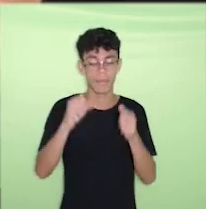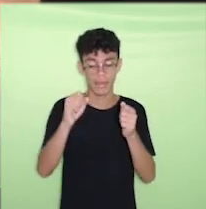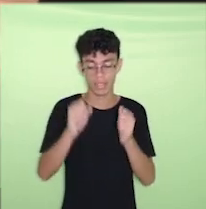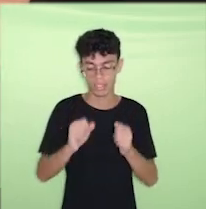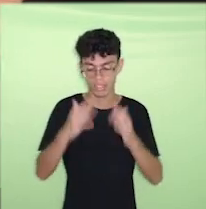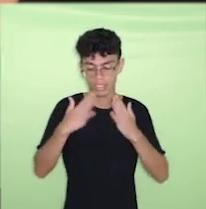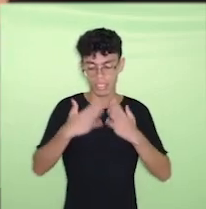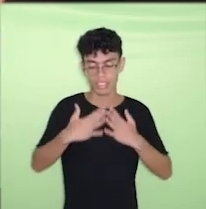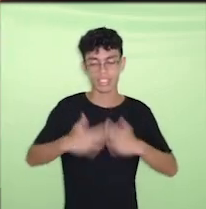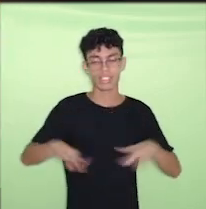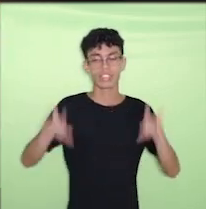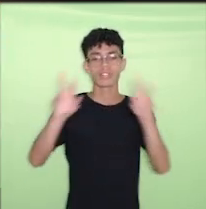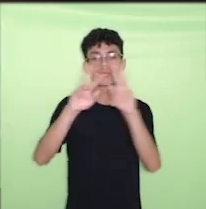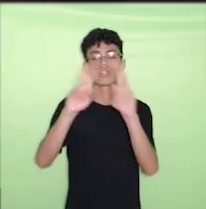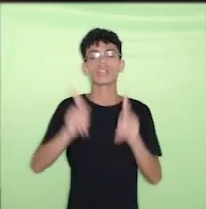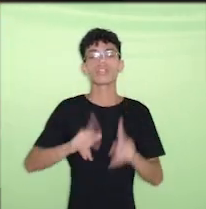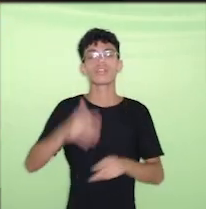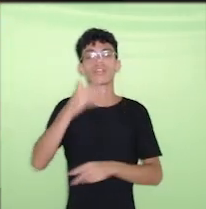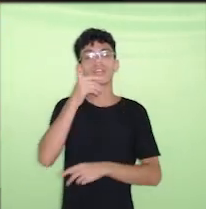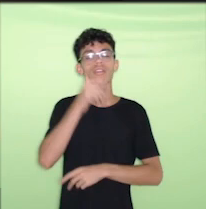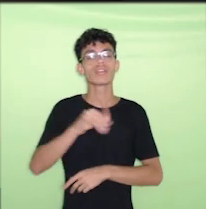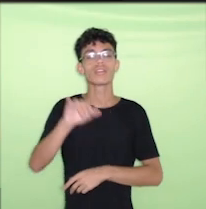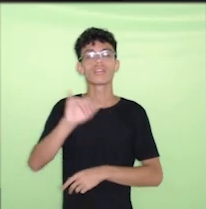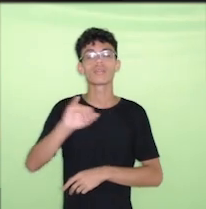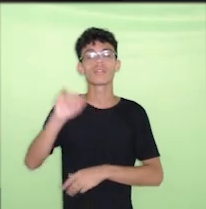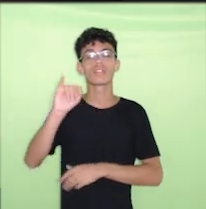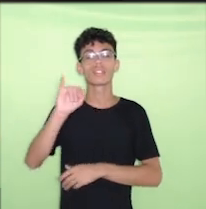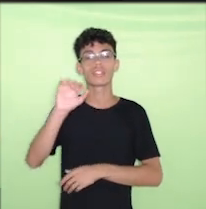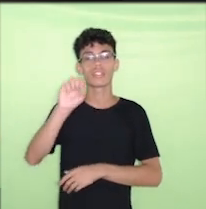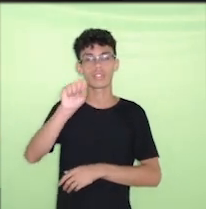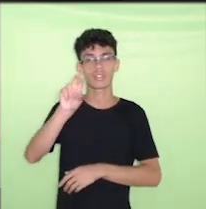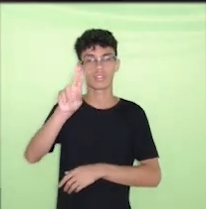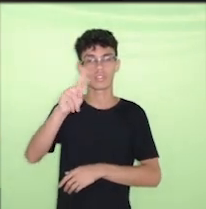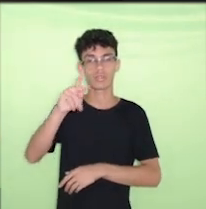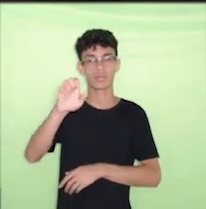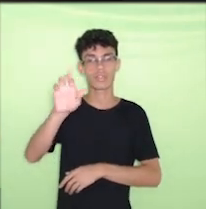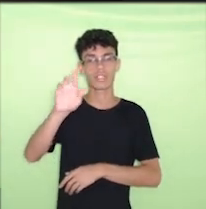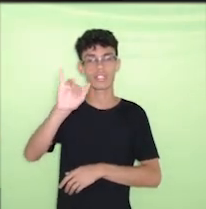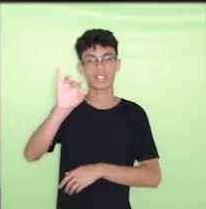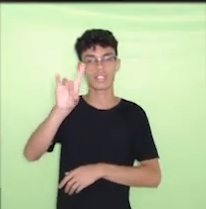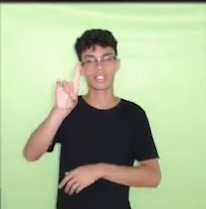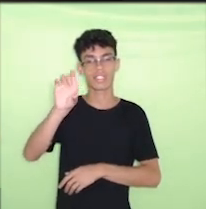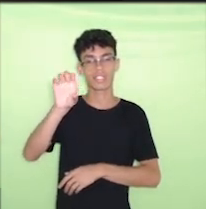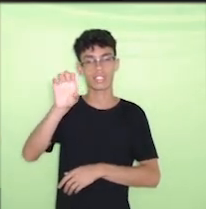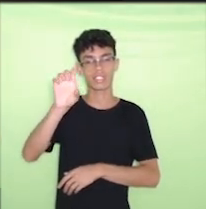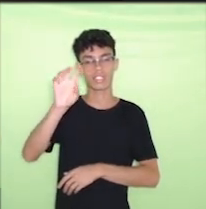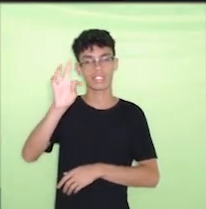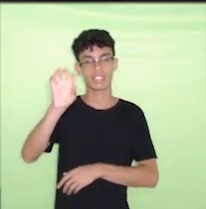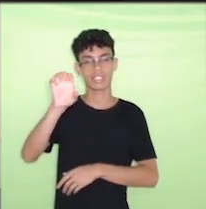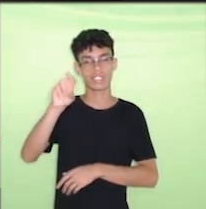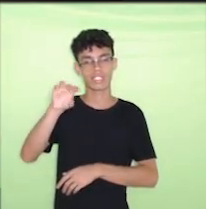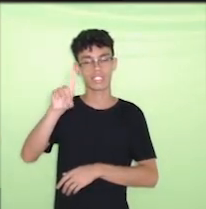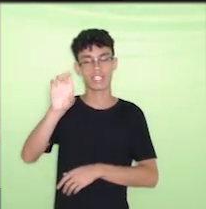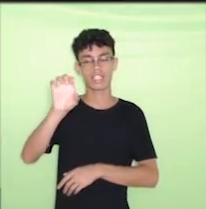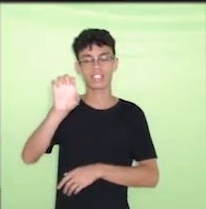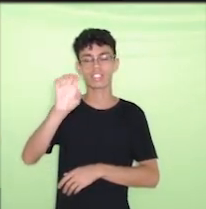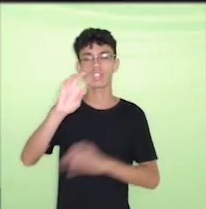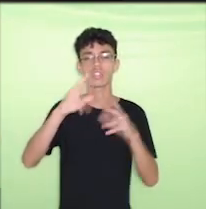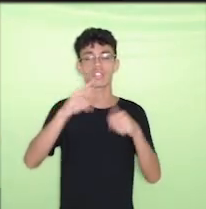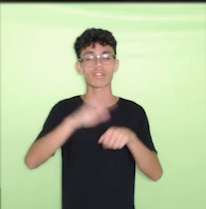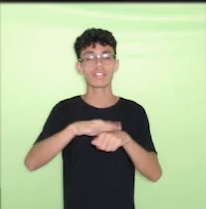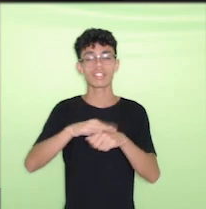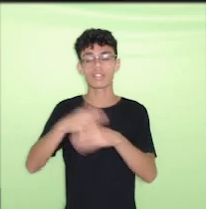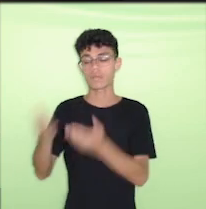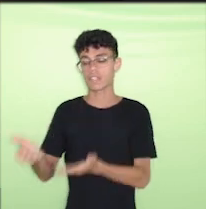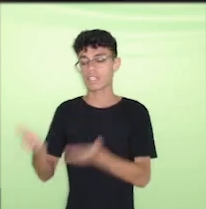ficar tranquila, irmã superintendente. Tudo será feito para reintegrar a América. Sim, mas não é só